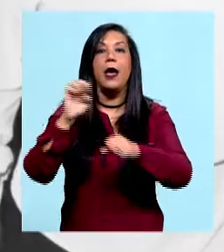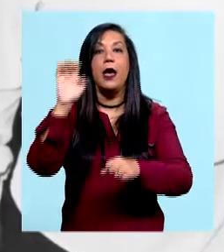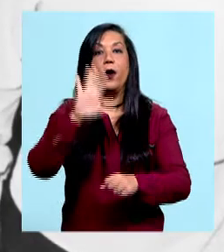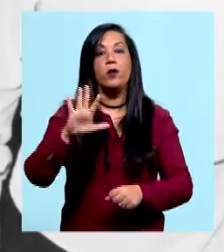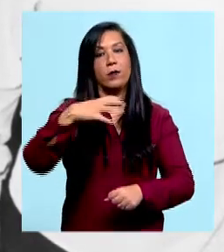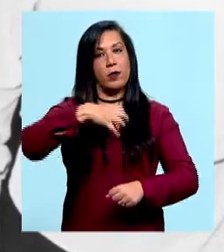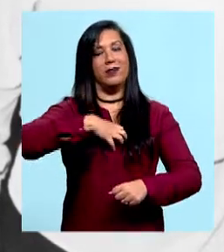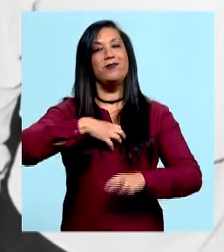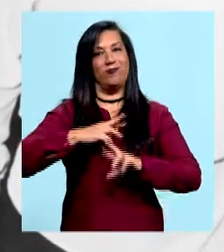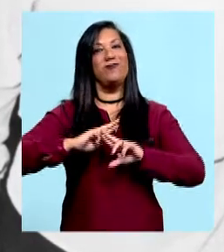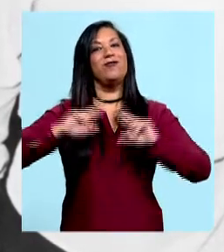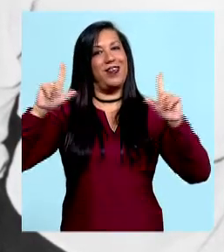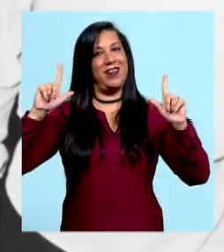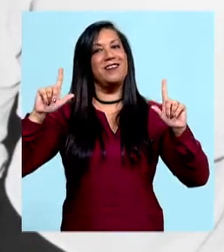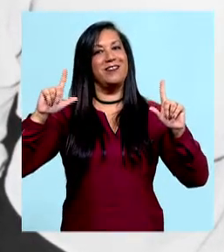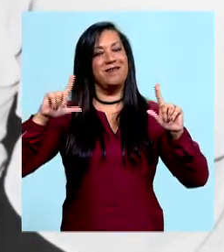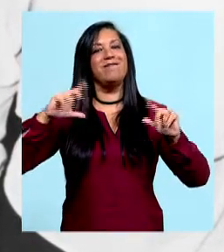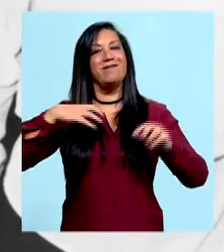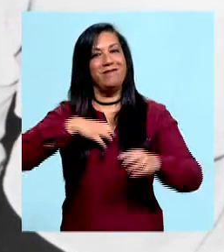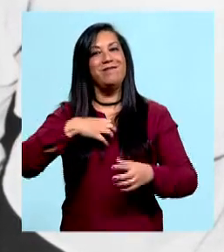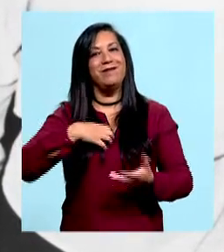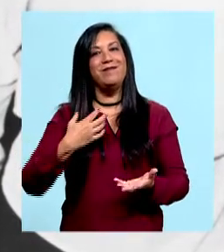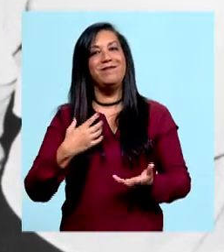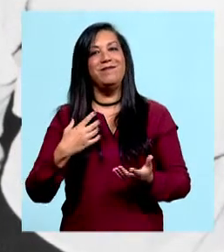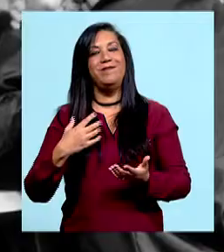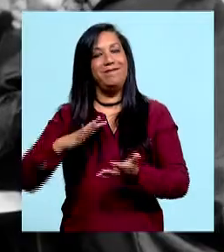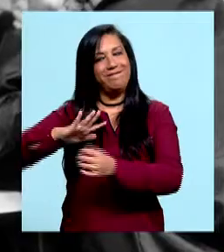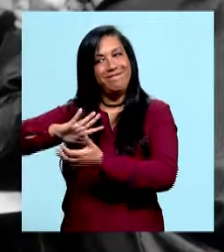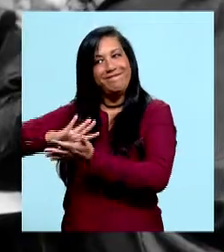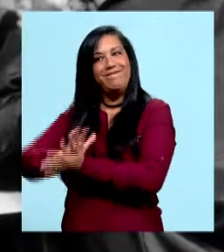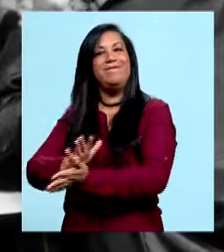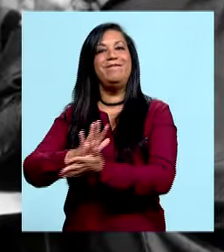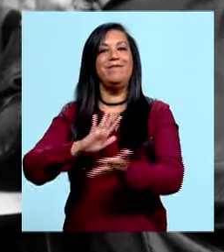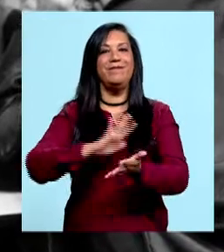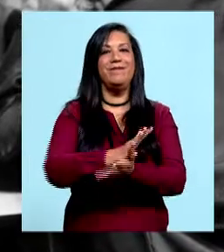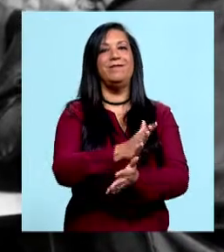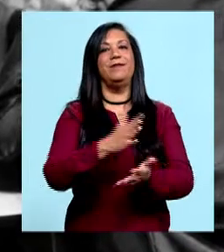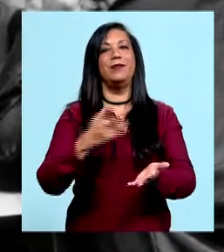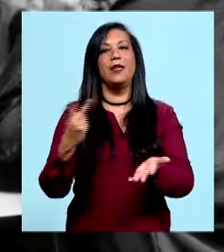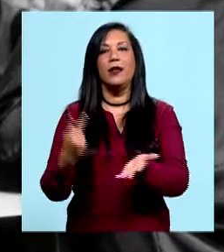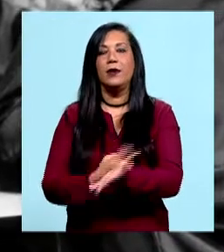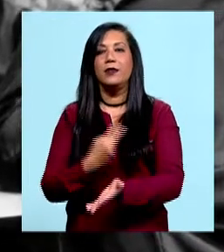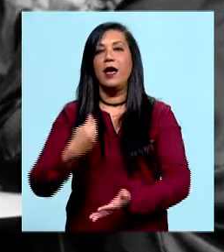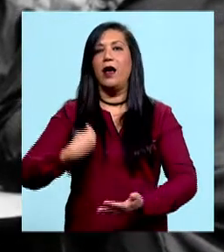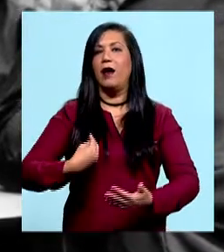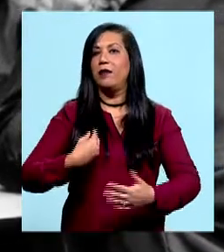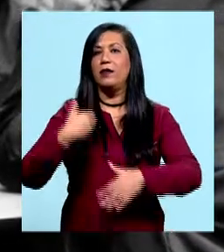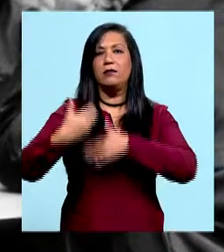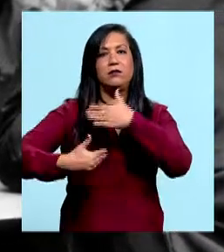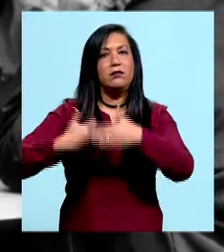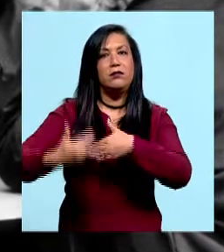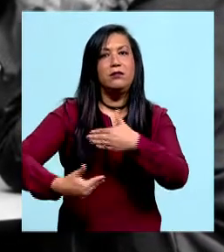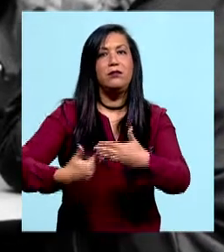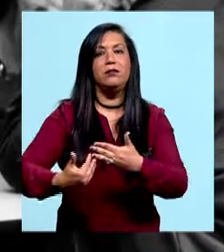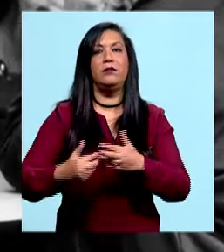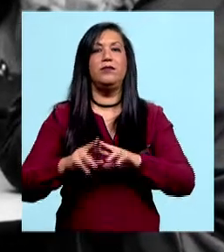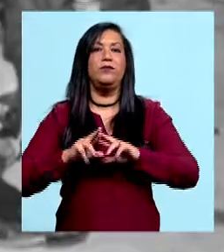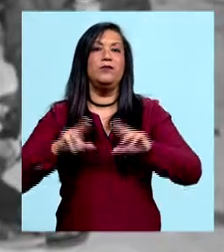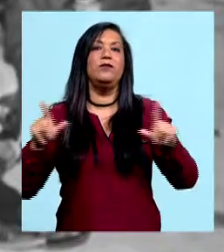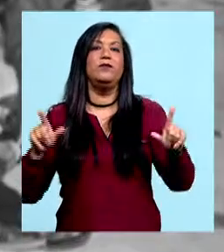gente sente a diferença, sente a segregação. E as condições que a gente vai vivendo são condições